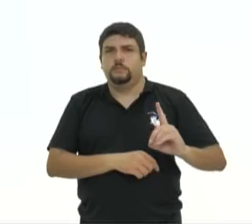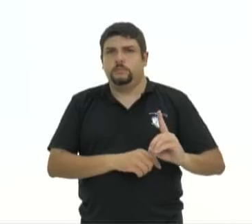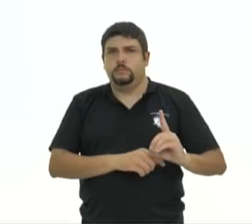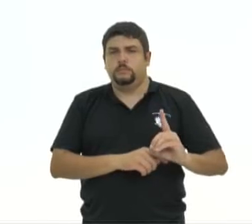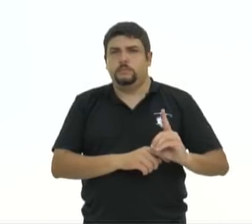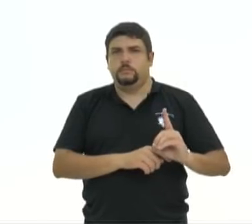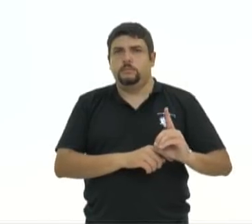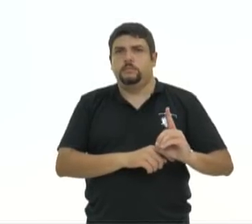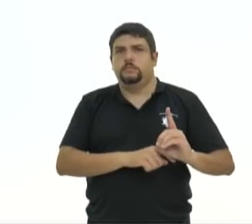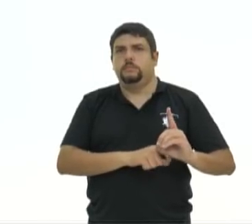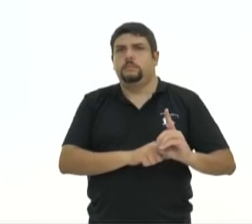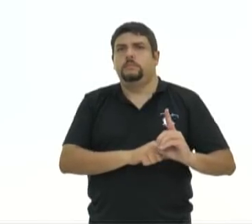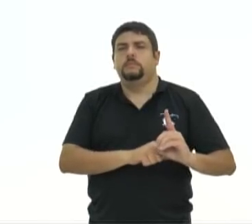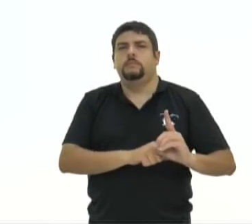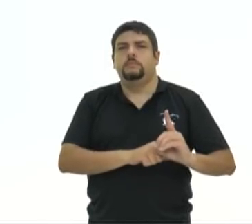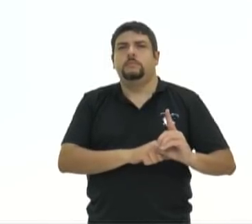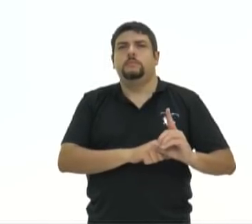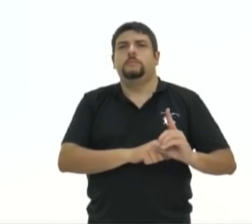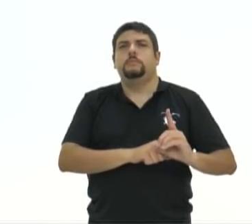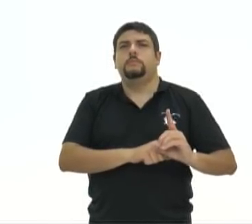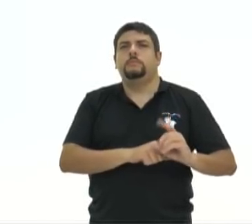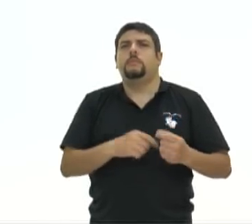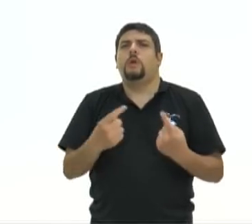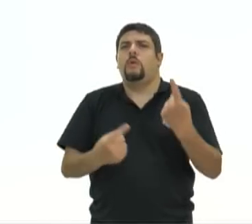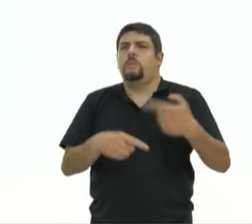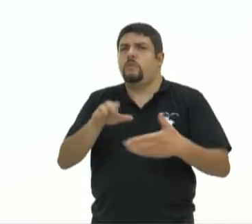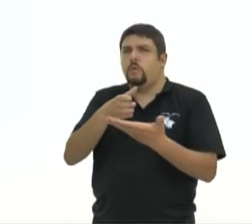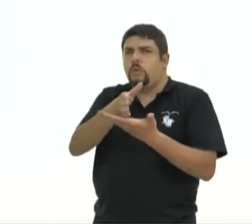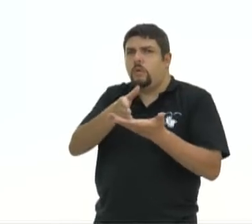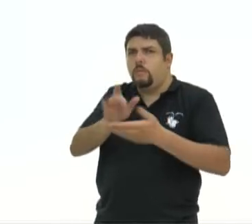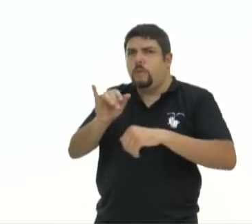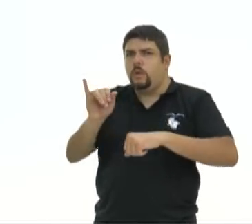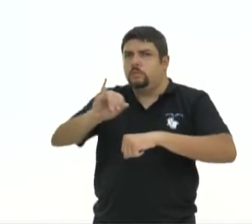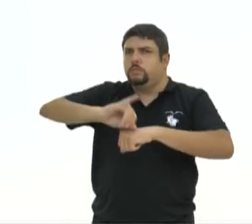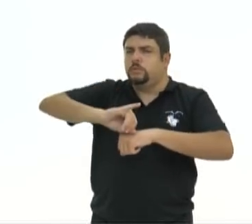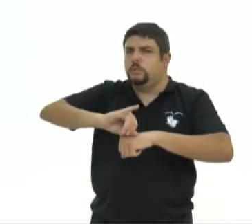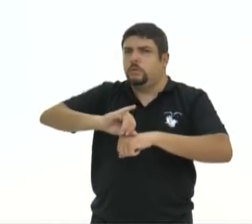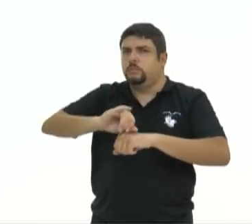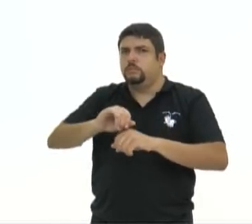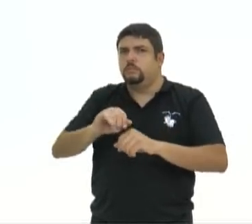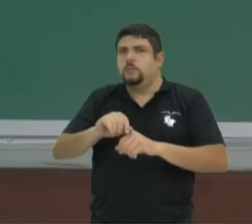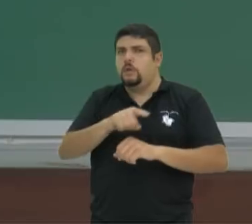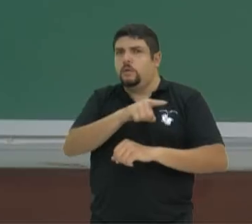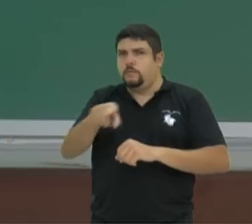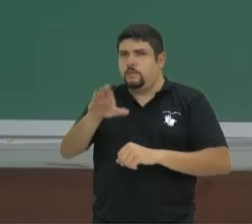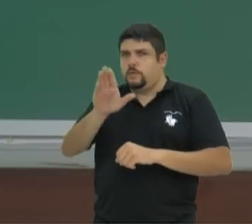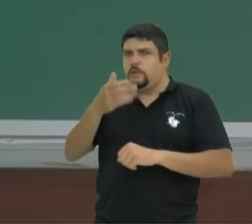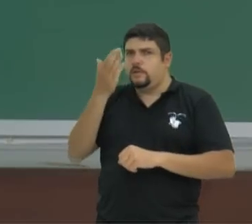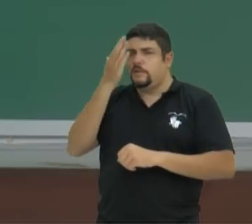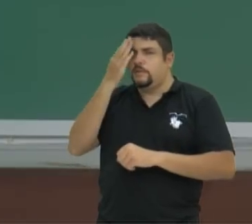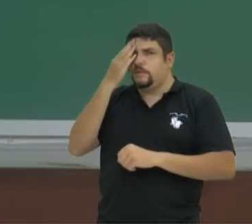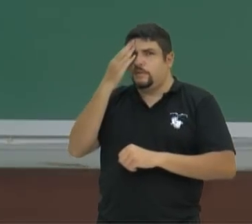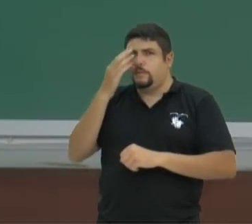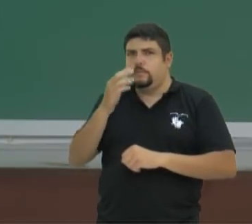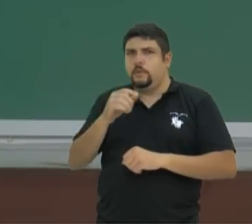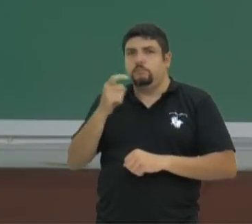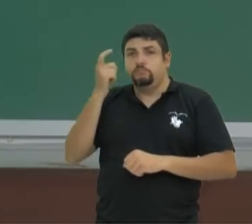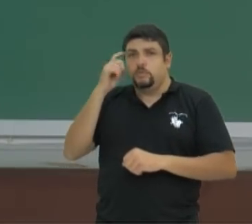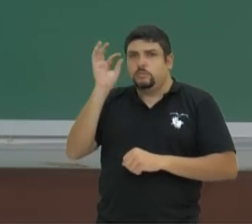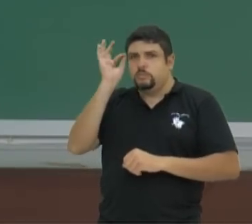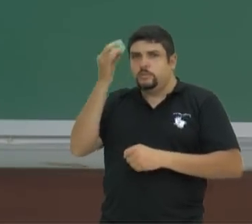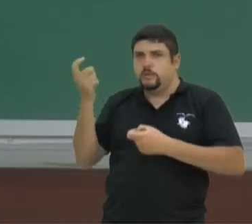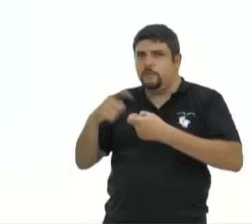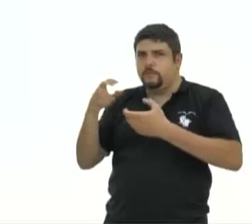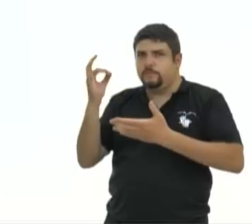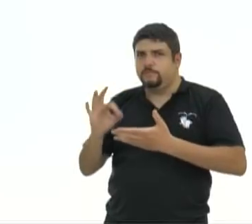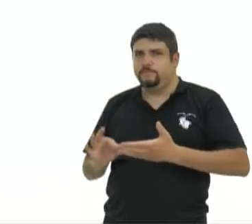letra D, média, moda e mediana. Se você prestou atenção no que eu falei antes, você vai resolver esse exercício bem rapidinho. Pense um pouquinho e a gente já